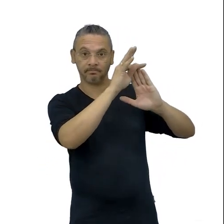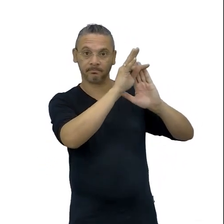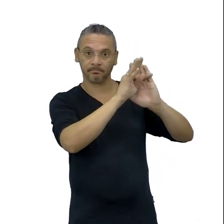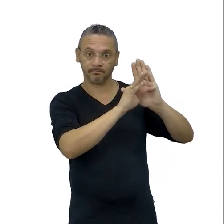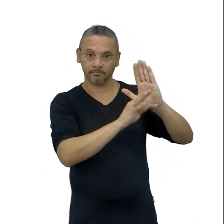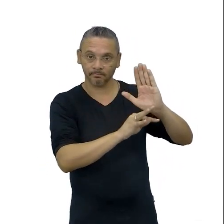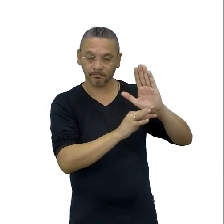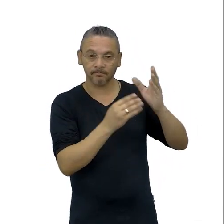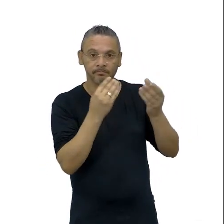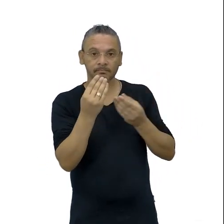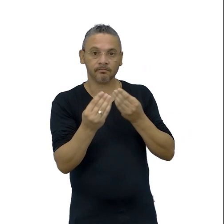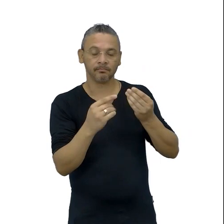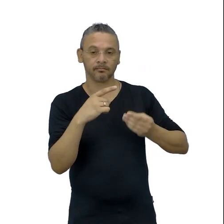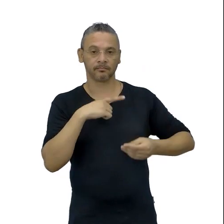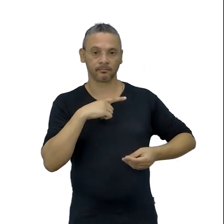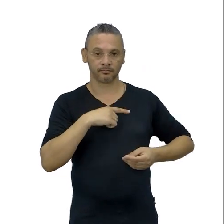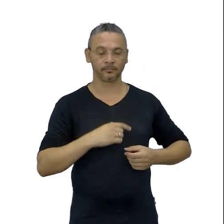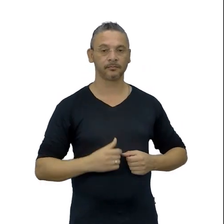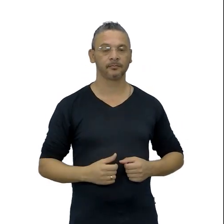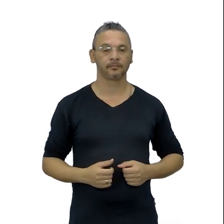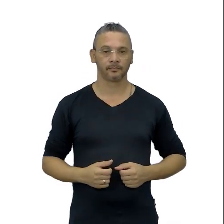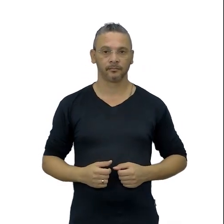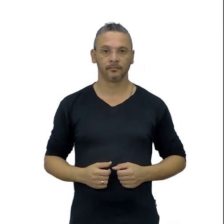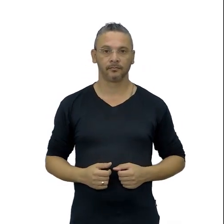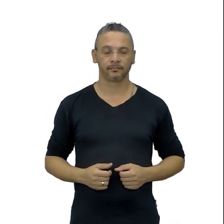o gênero textual em estudo.